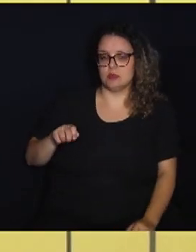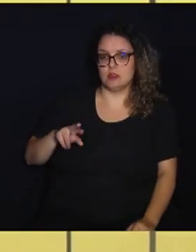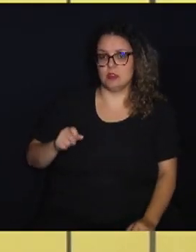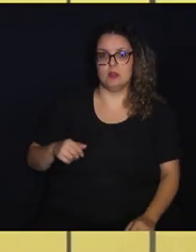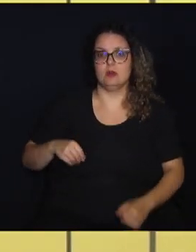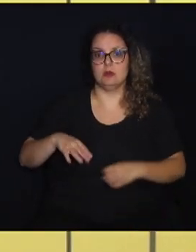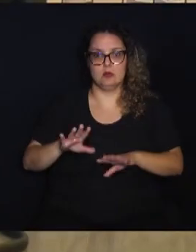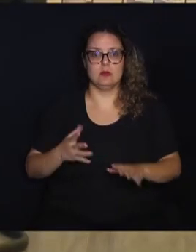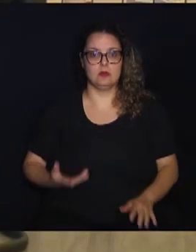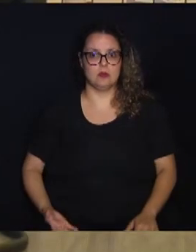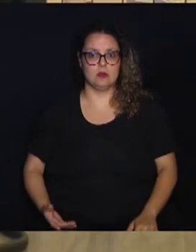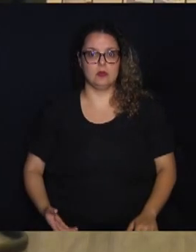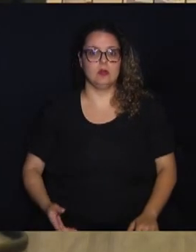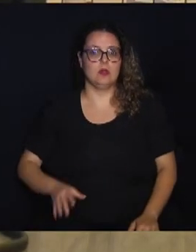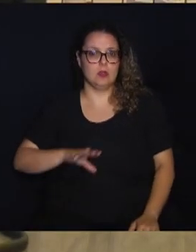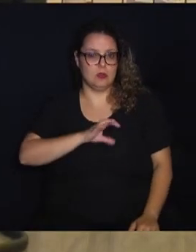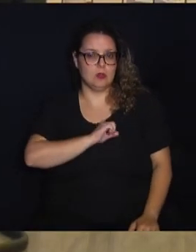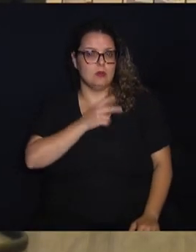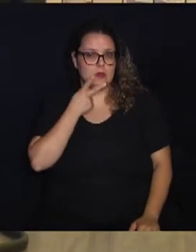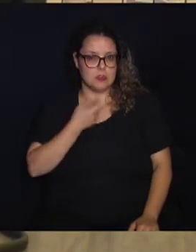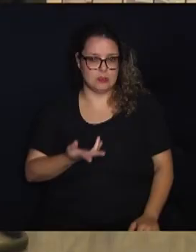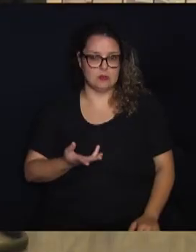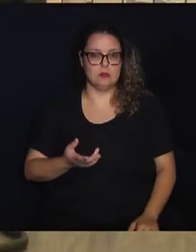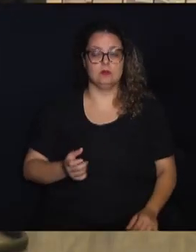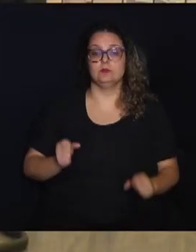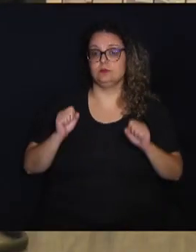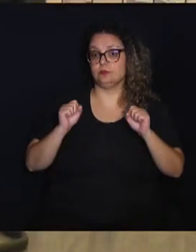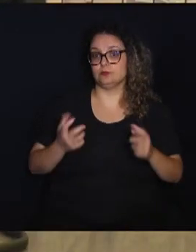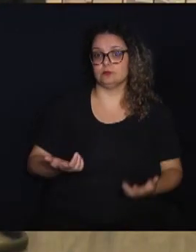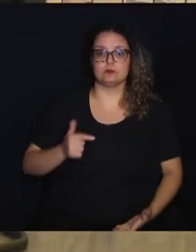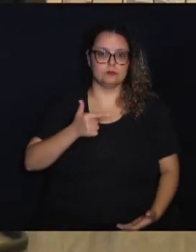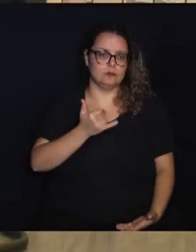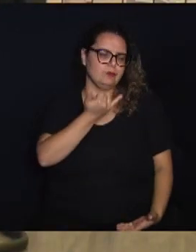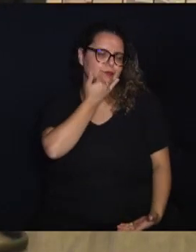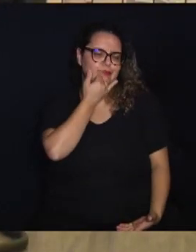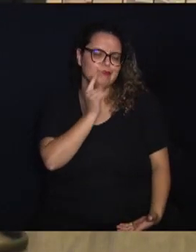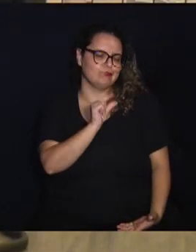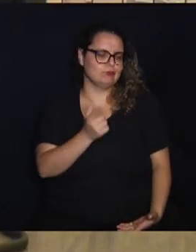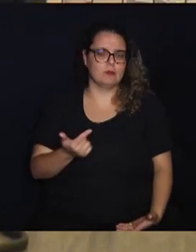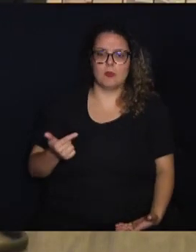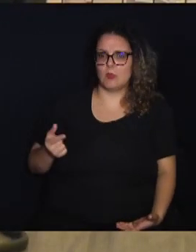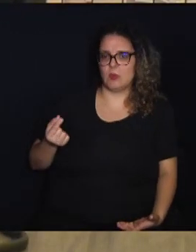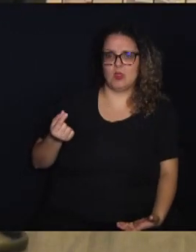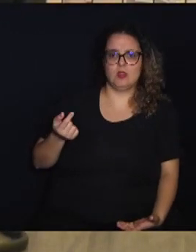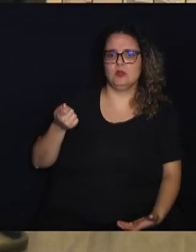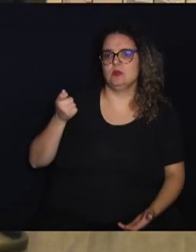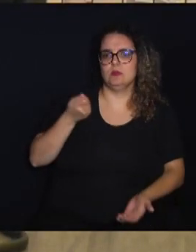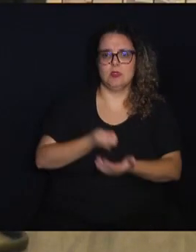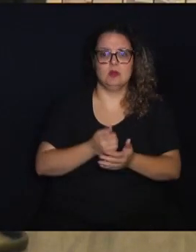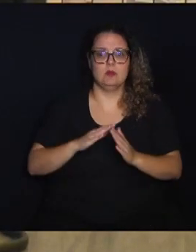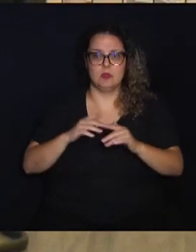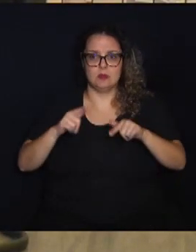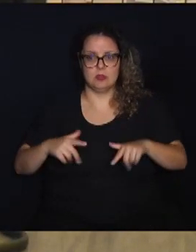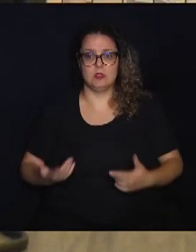gosto é seu. muito você falar dessa questão de que hoje a gente pode, não tem desculpas. Ah, não tenho dinheiro para academia, não tenho isso, não tenho Sim.